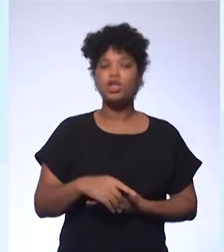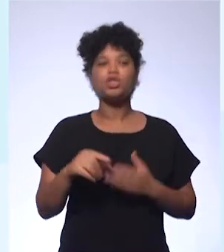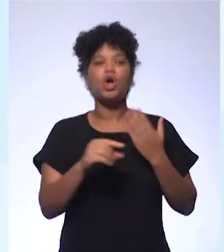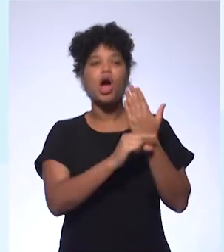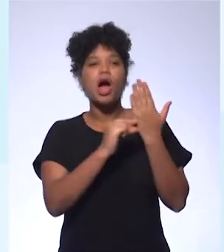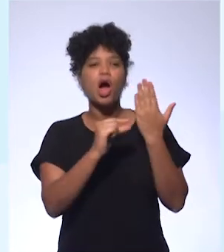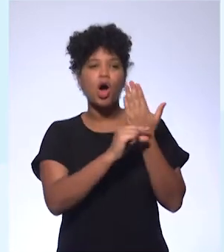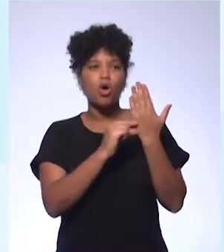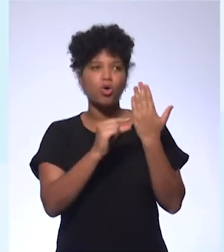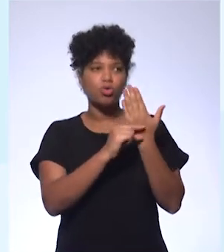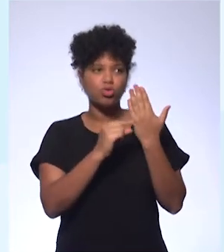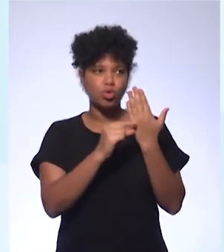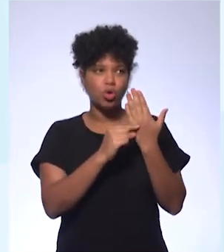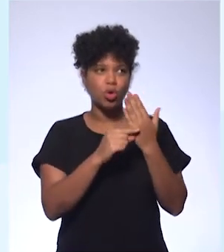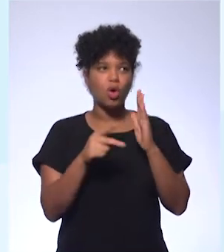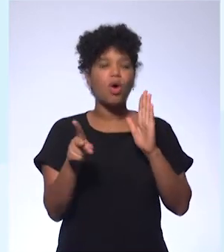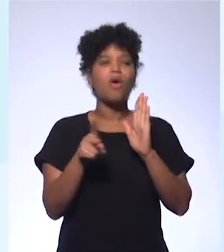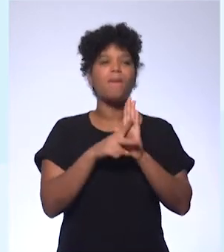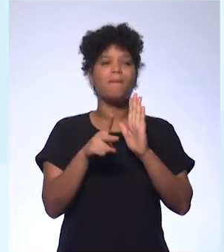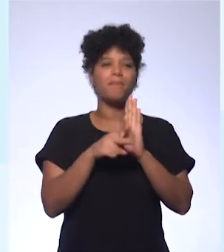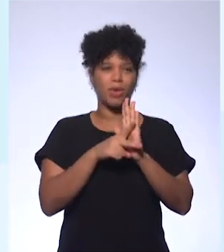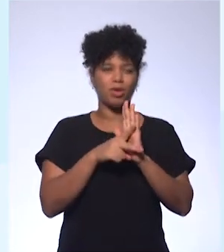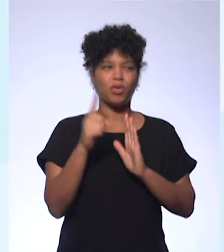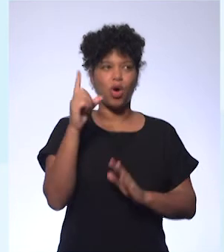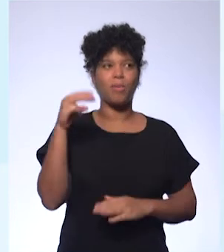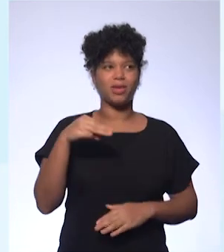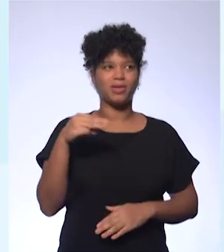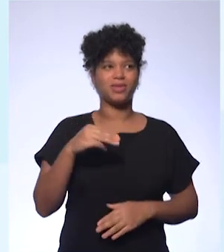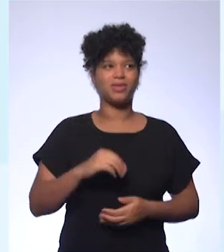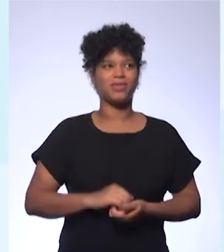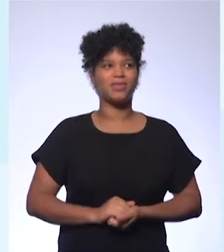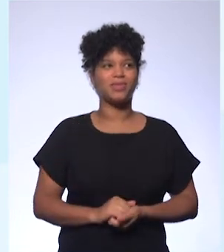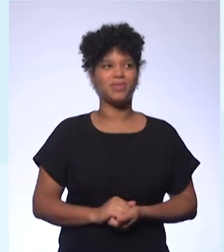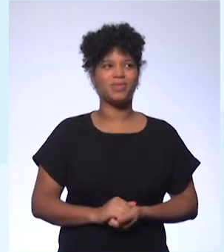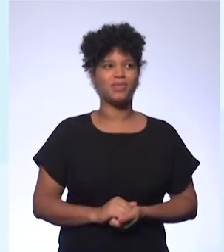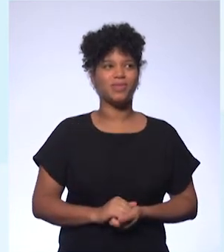do modernismo brasileiro. Nós voltamos já em 1 minuto.